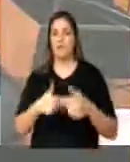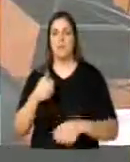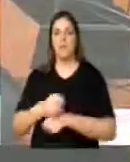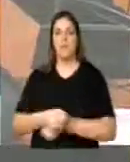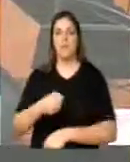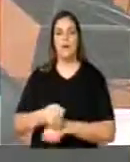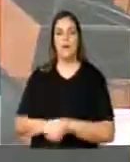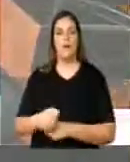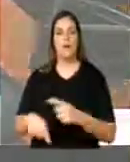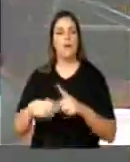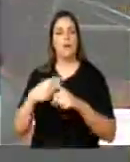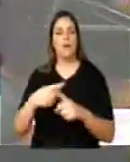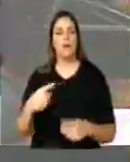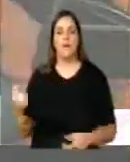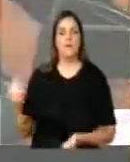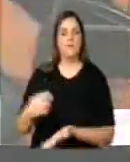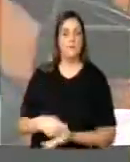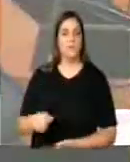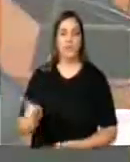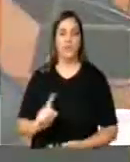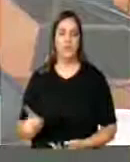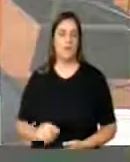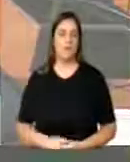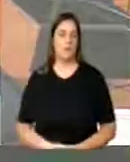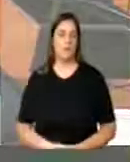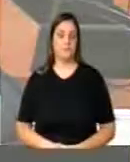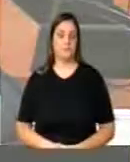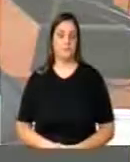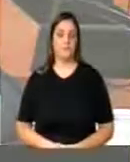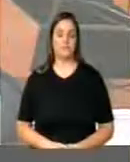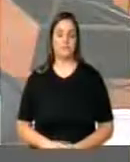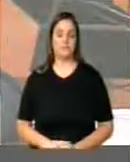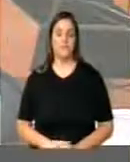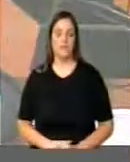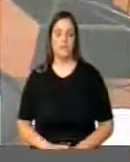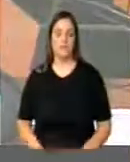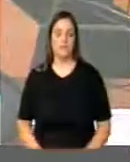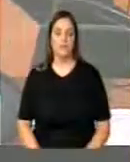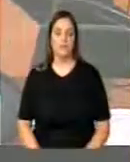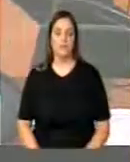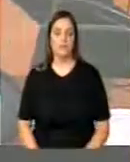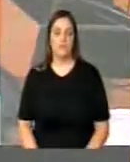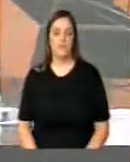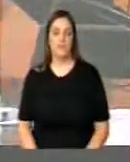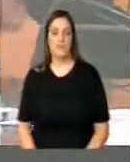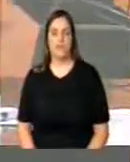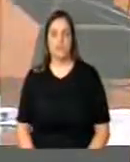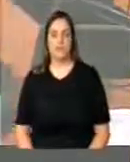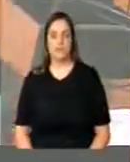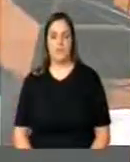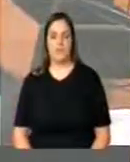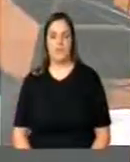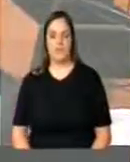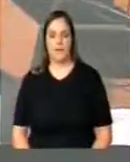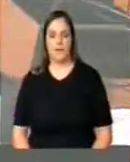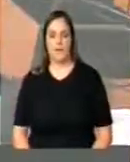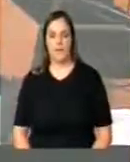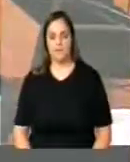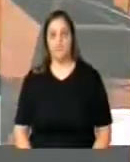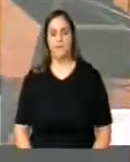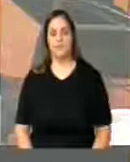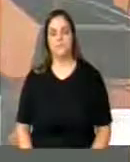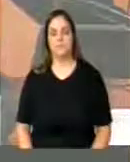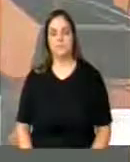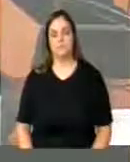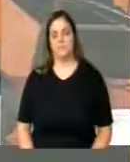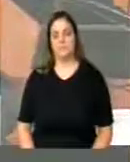autonomia, se é para conferir autonomia, se é para conferir um valor e força para a negociação coletiva, eu